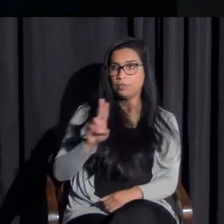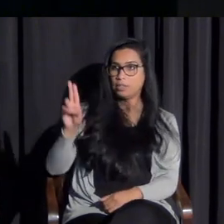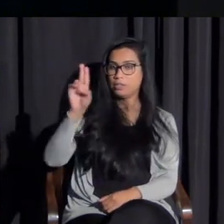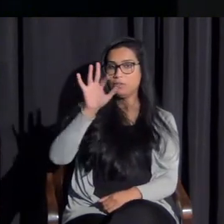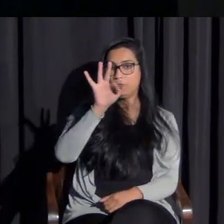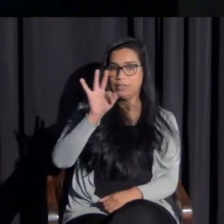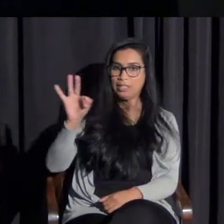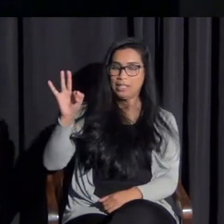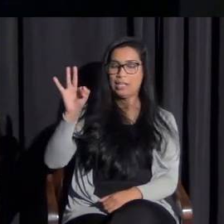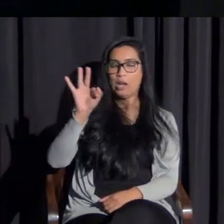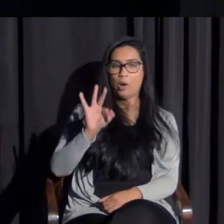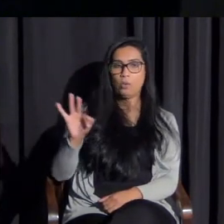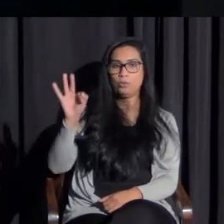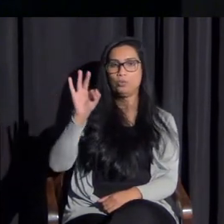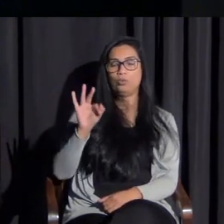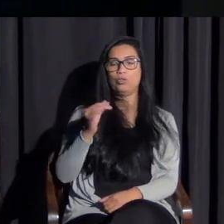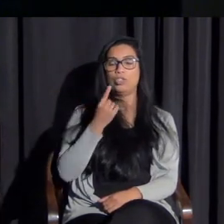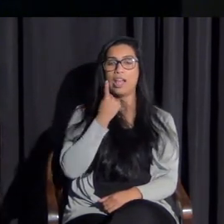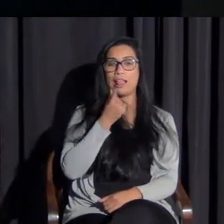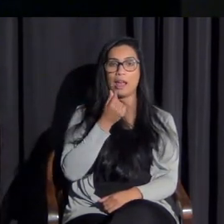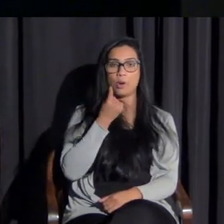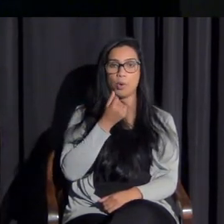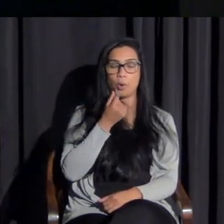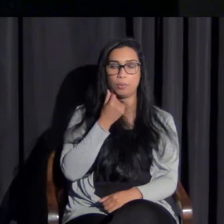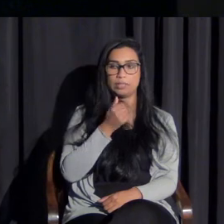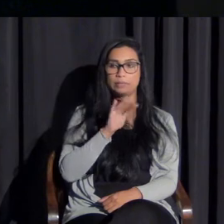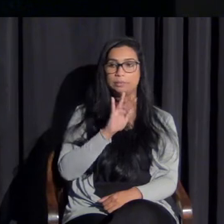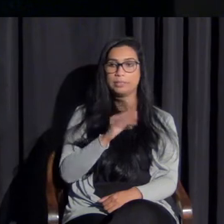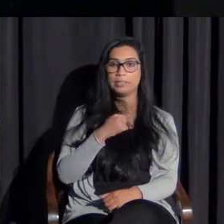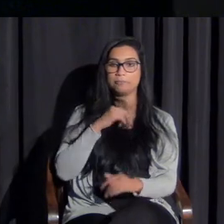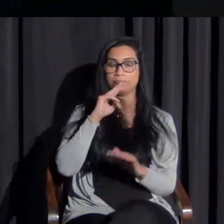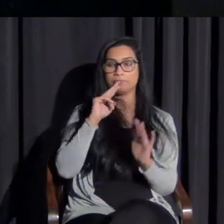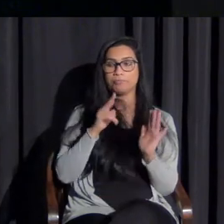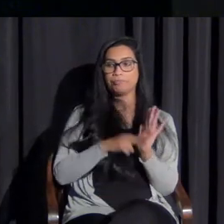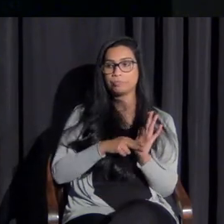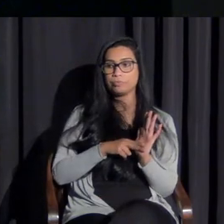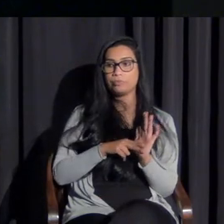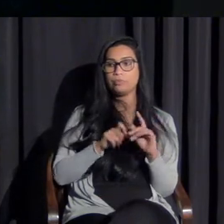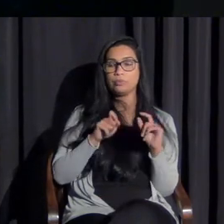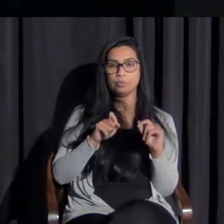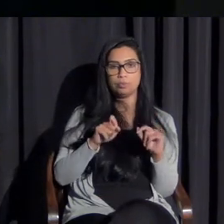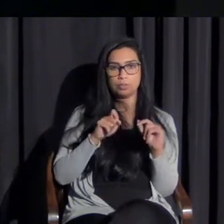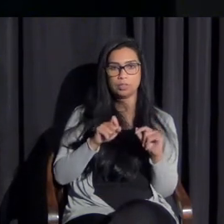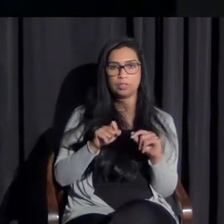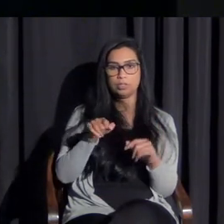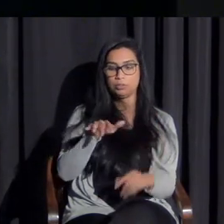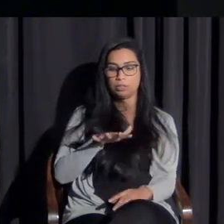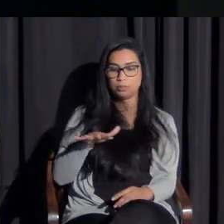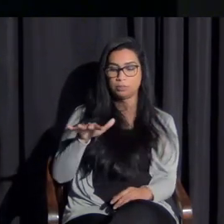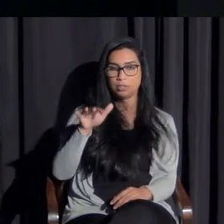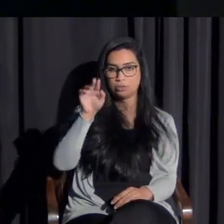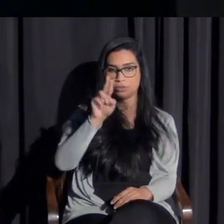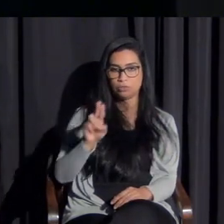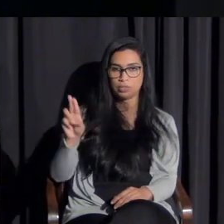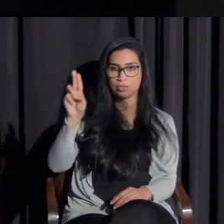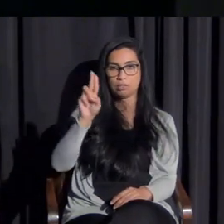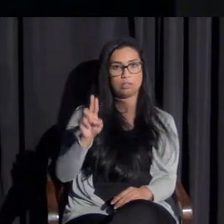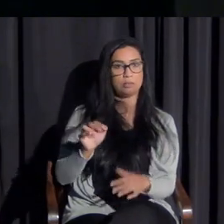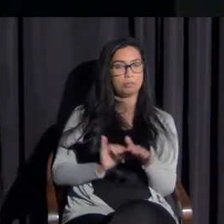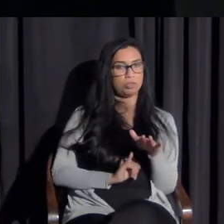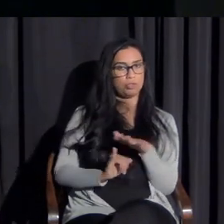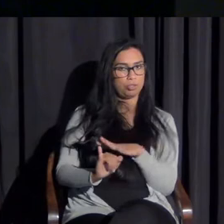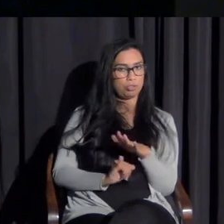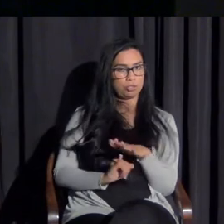nesse momento, mas nesse momento eu assumi, nós temos dentro da universidade, né, uma instituição de